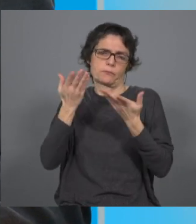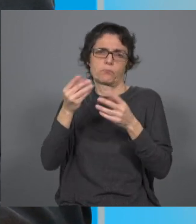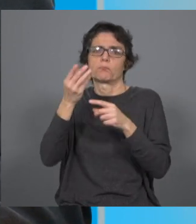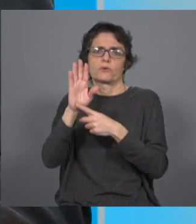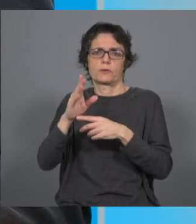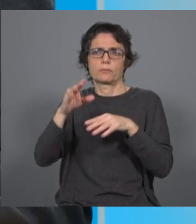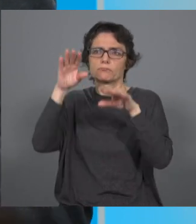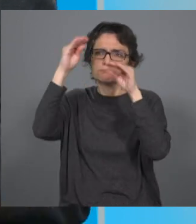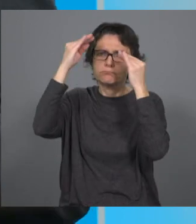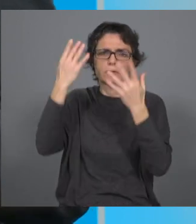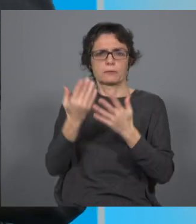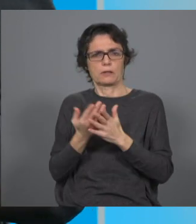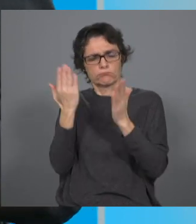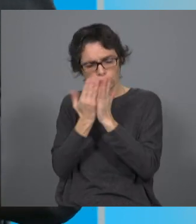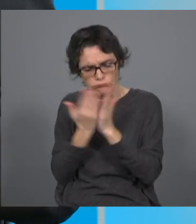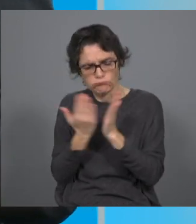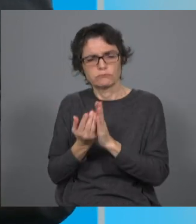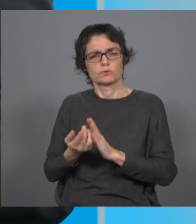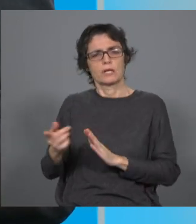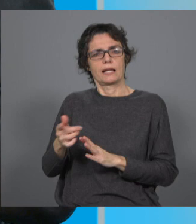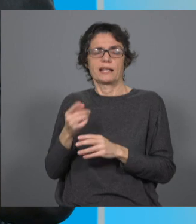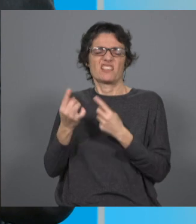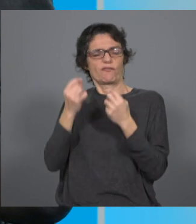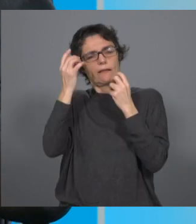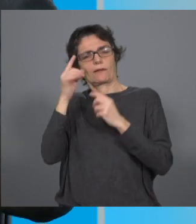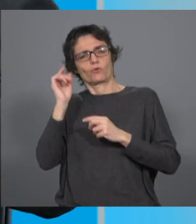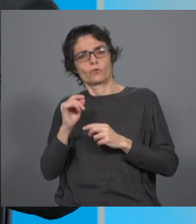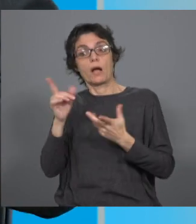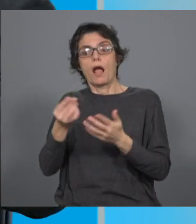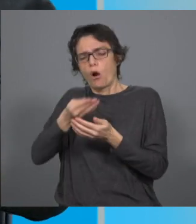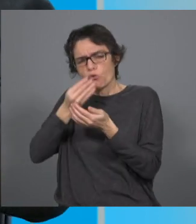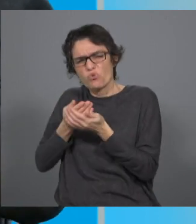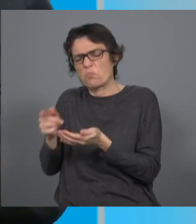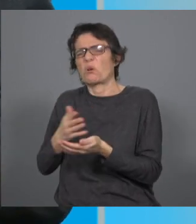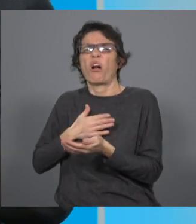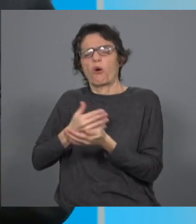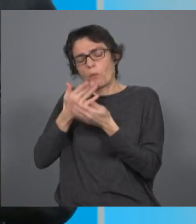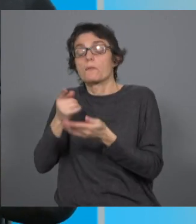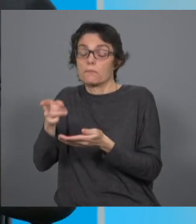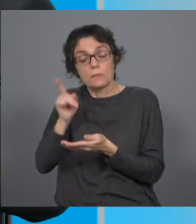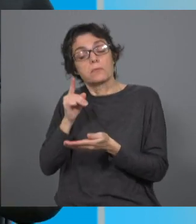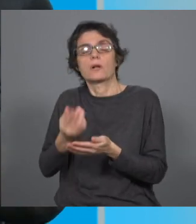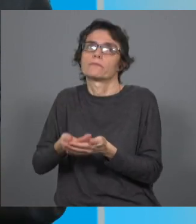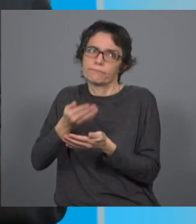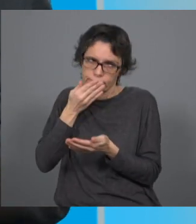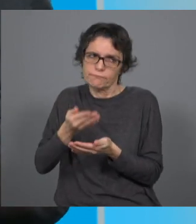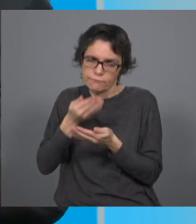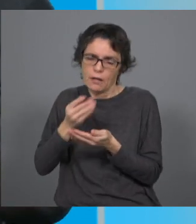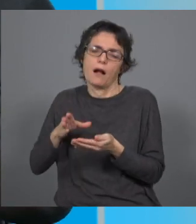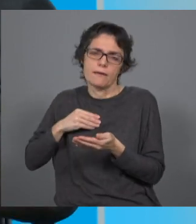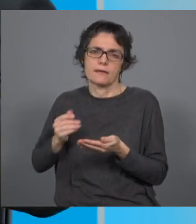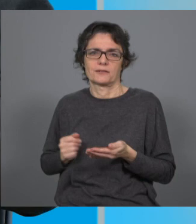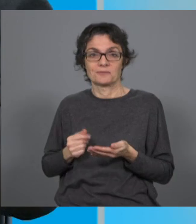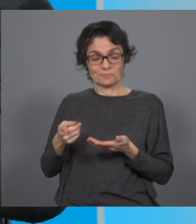que obedecer. Ora, isto é o princípio da realidade que me permite viver com o outro, aceitando as regras, que